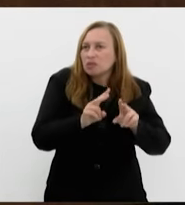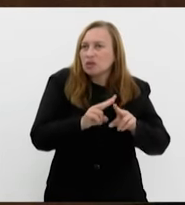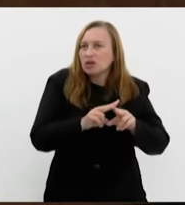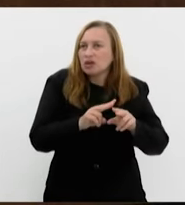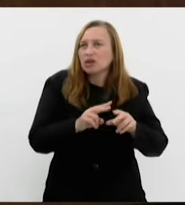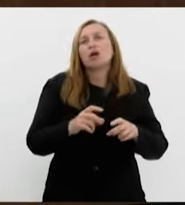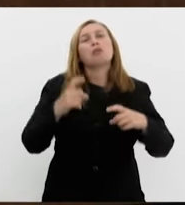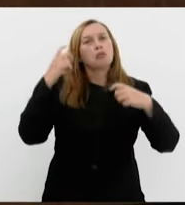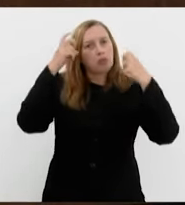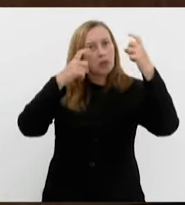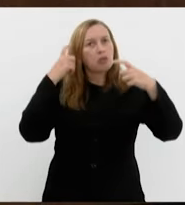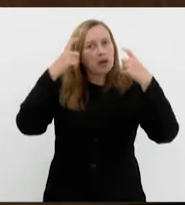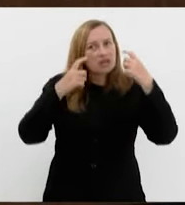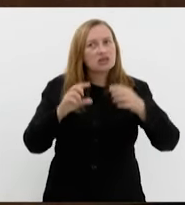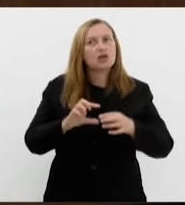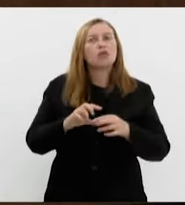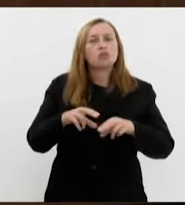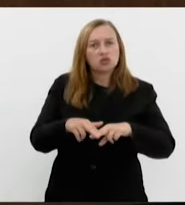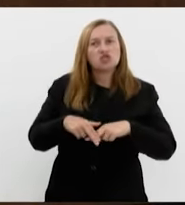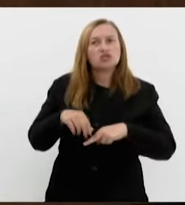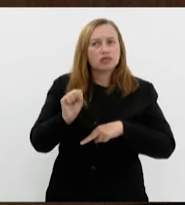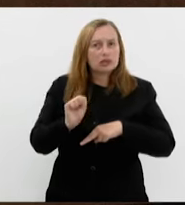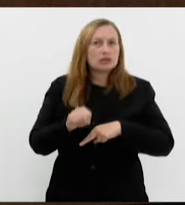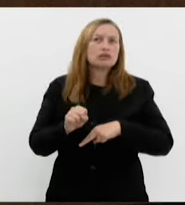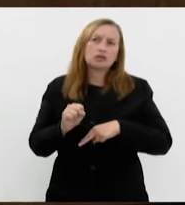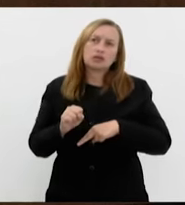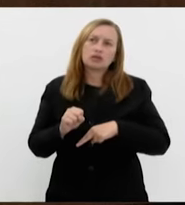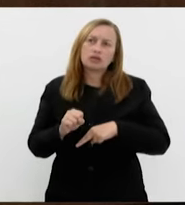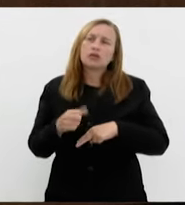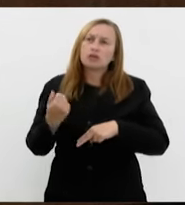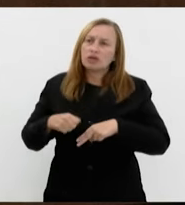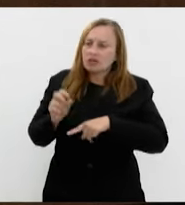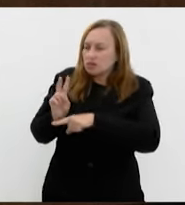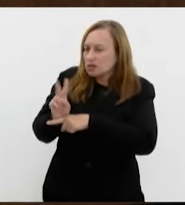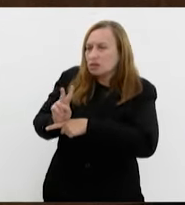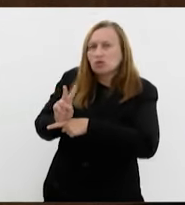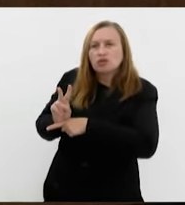de preocupação? Claro que é. Isso tem que ser monitorado.